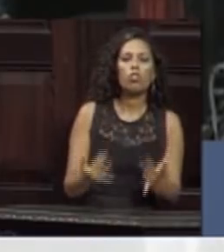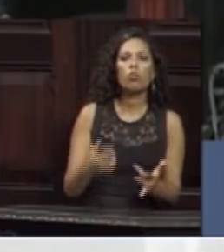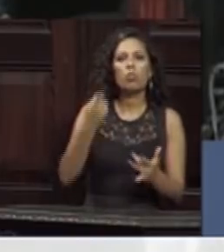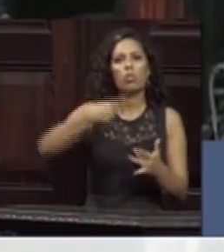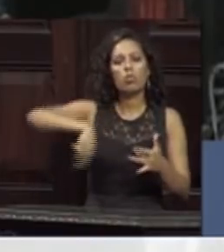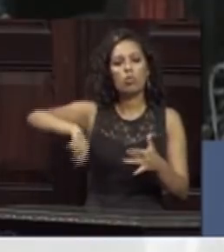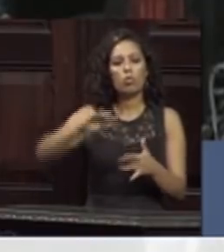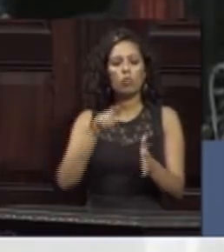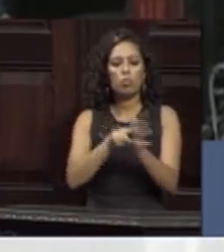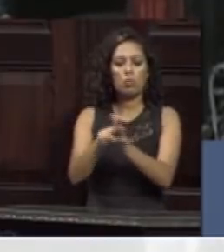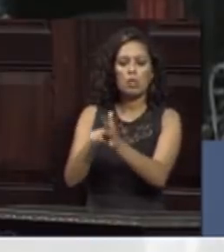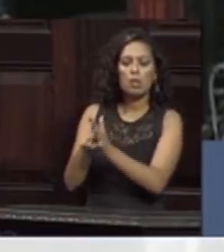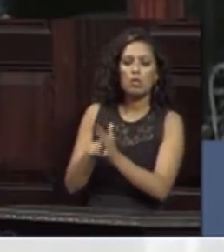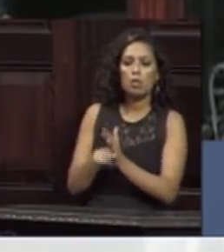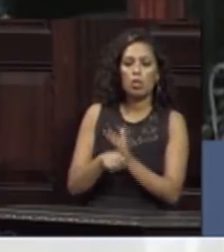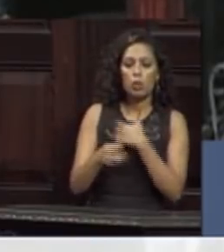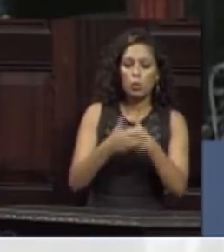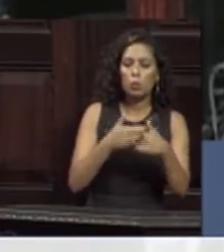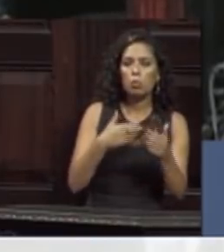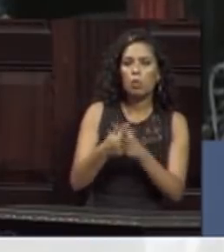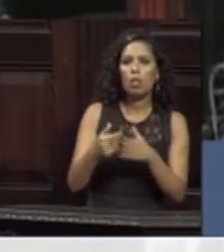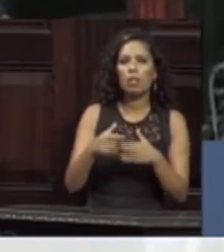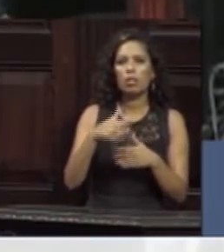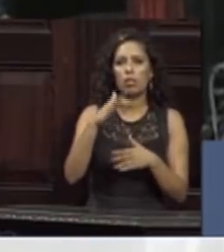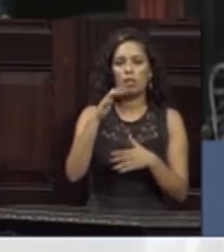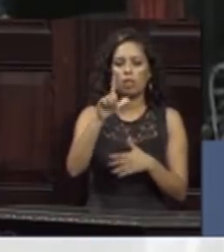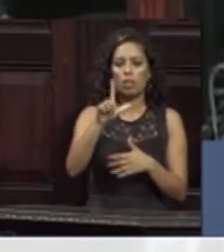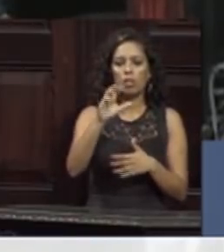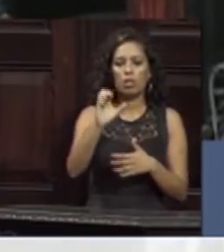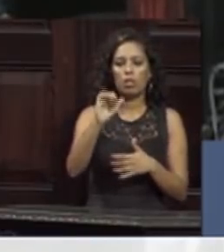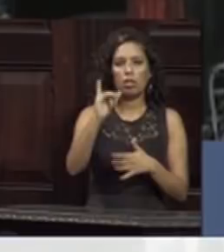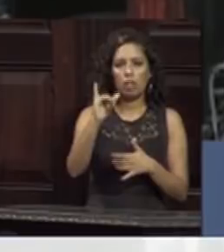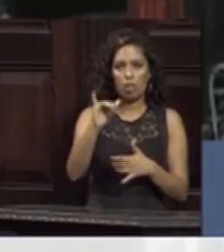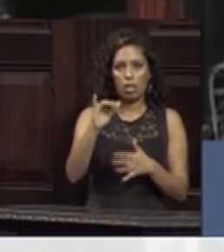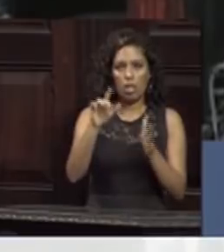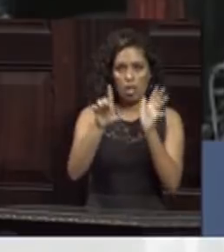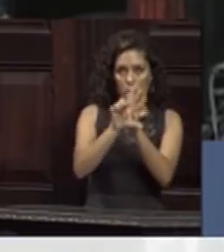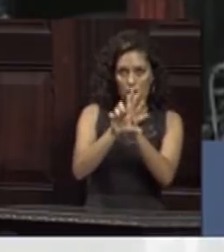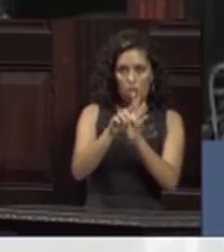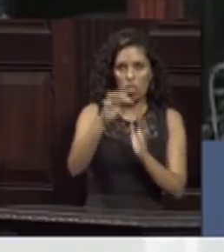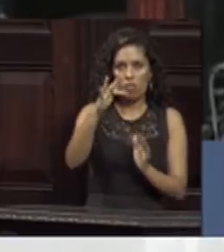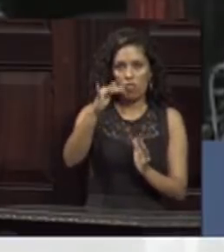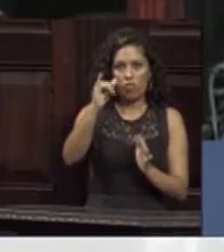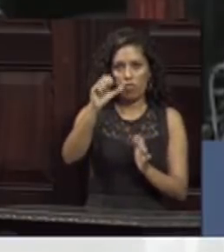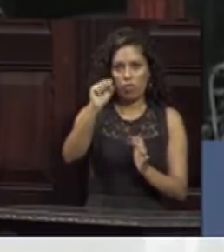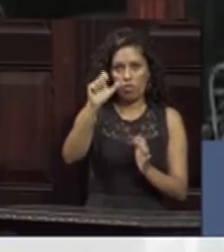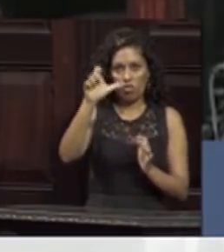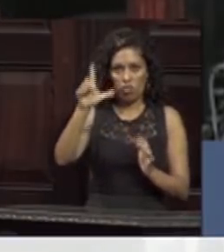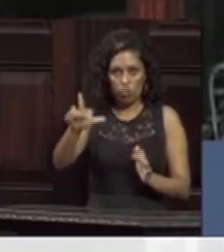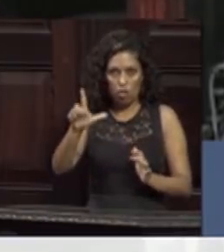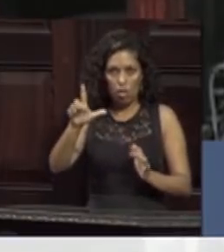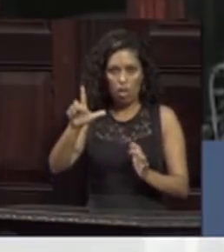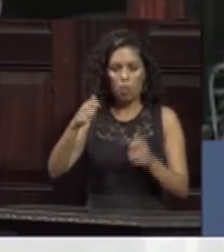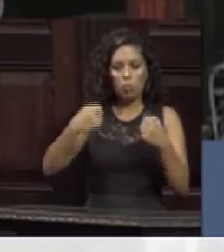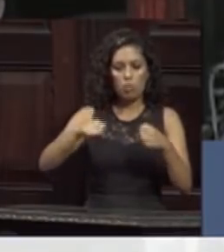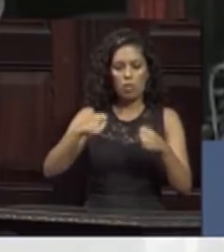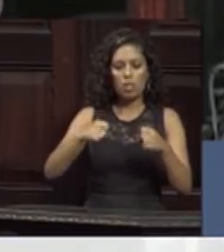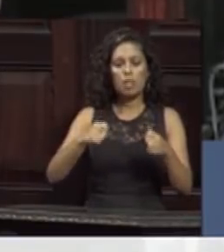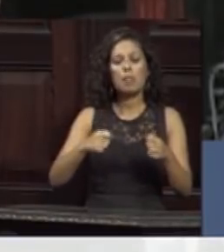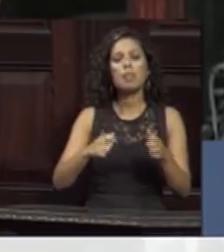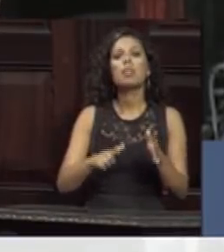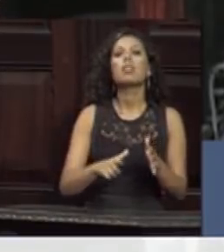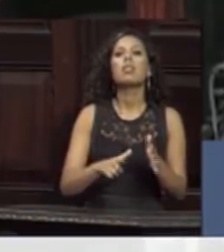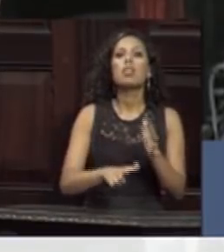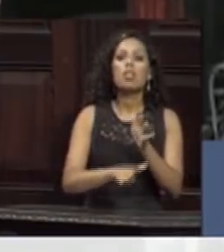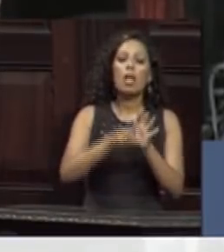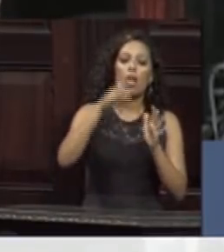UFIs, qualquer concessão de incentivo tem que vir para cá. Assim o fez o governador do